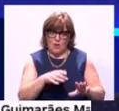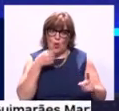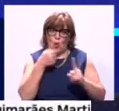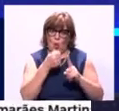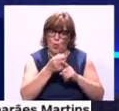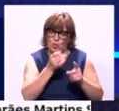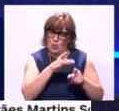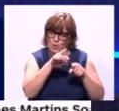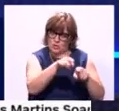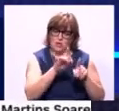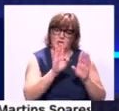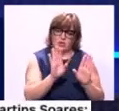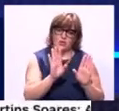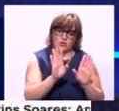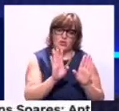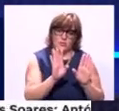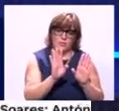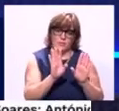contra isso.